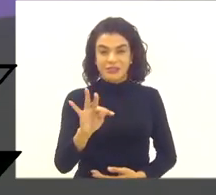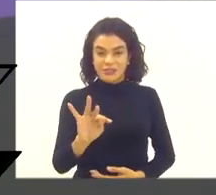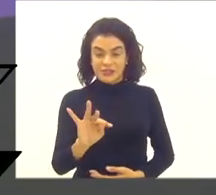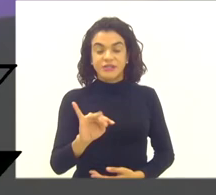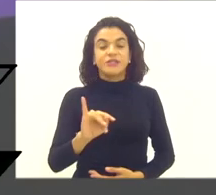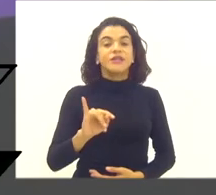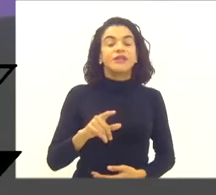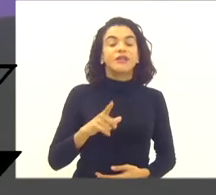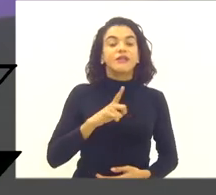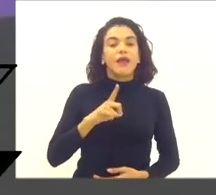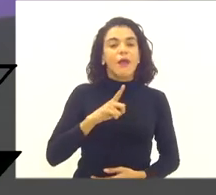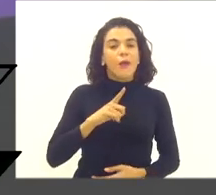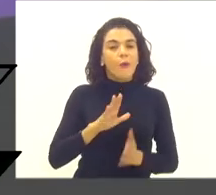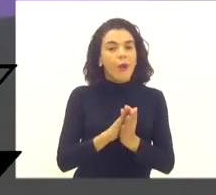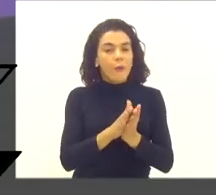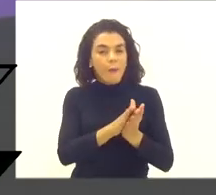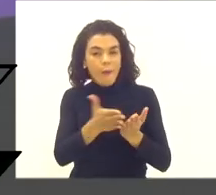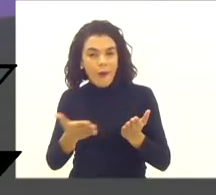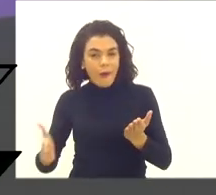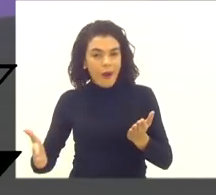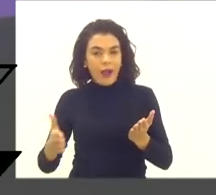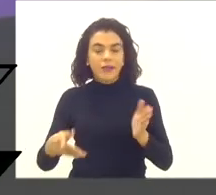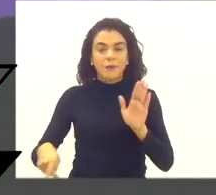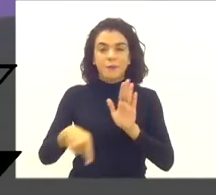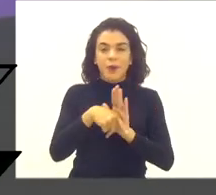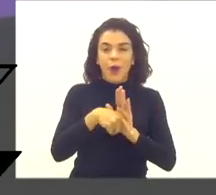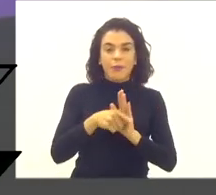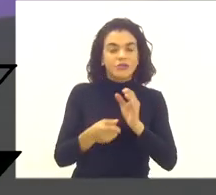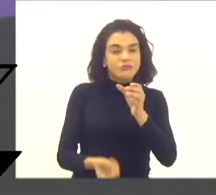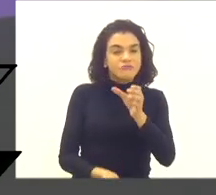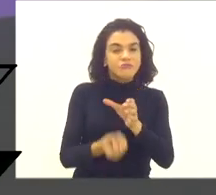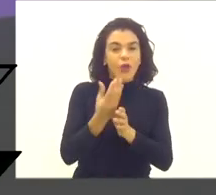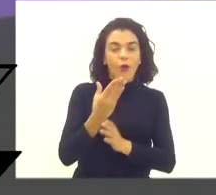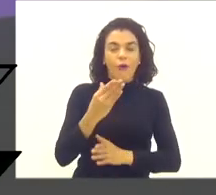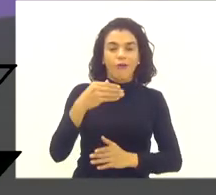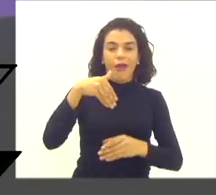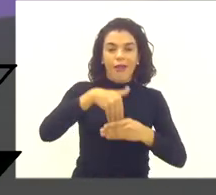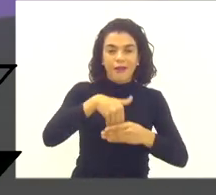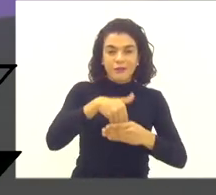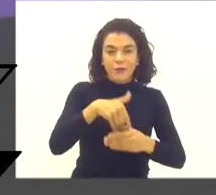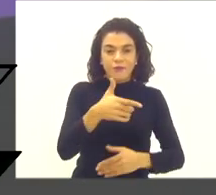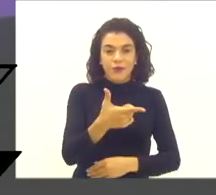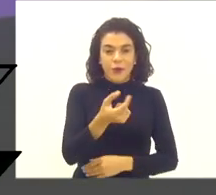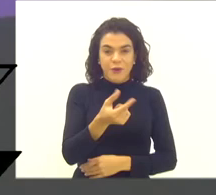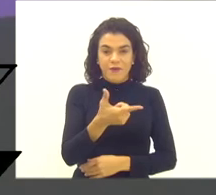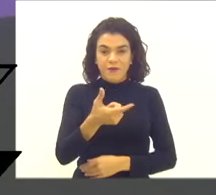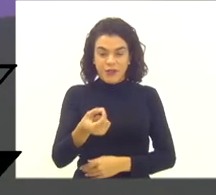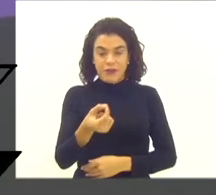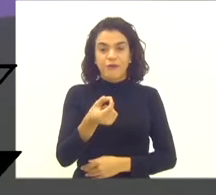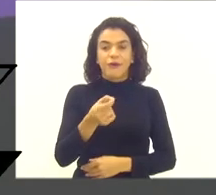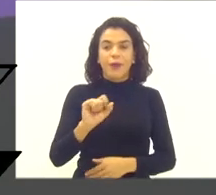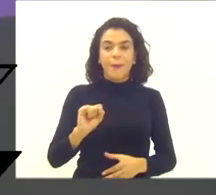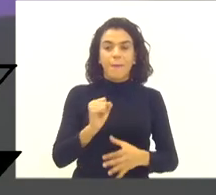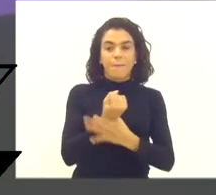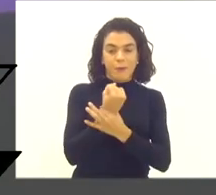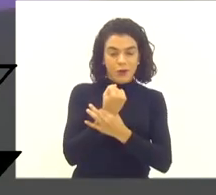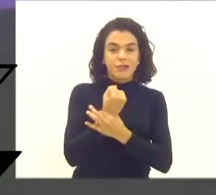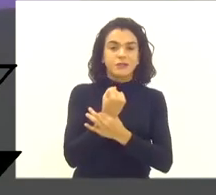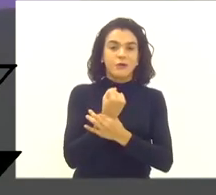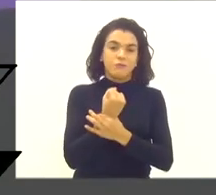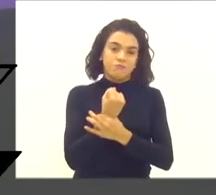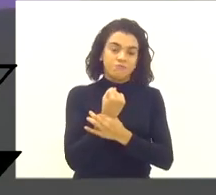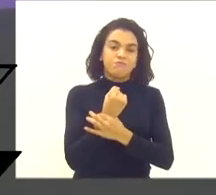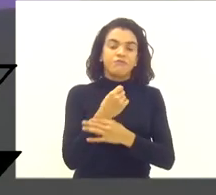foi uma cartilha que a gente elaborou nas eleições de 2020 que é um guia para proteção de direitos nas campanhas eleitorais